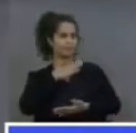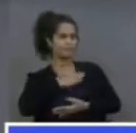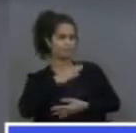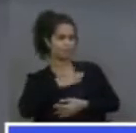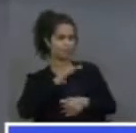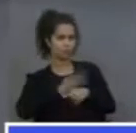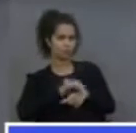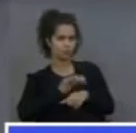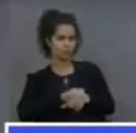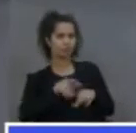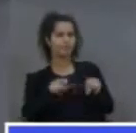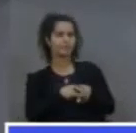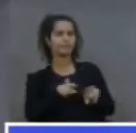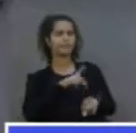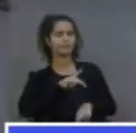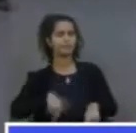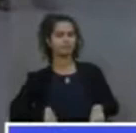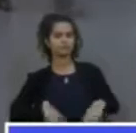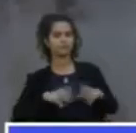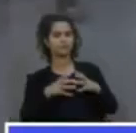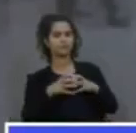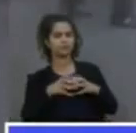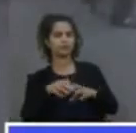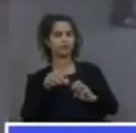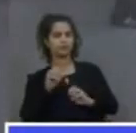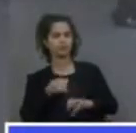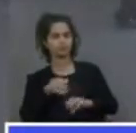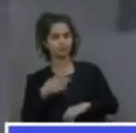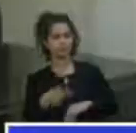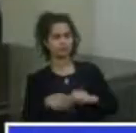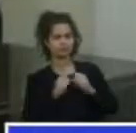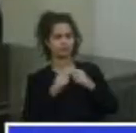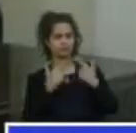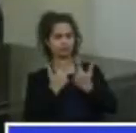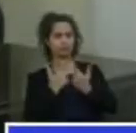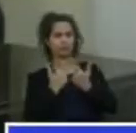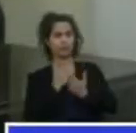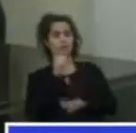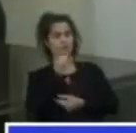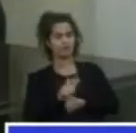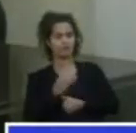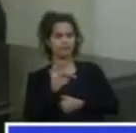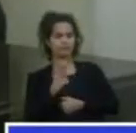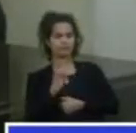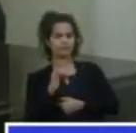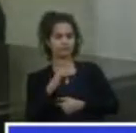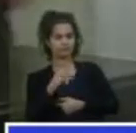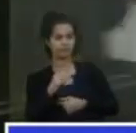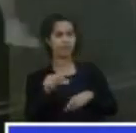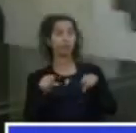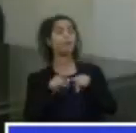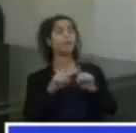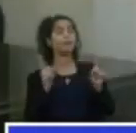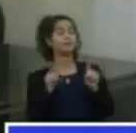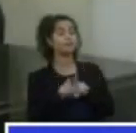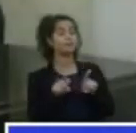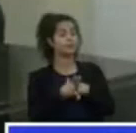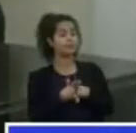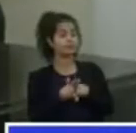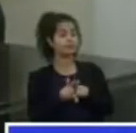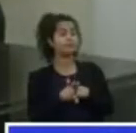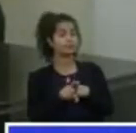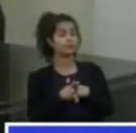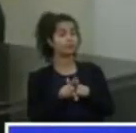presidente da Comissão de Educação e Saúde desta casa, deputado Francisco Tenório, mas também subscrita